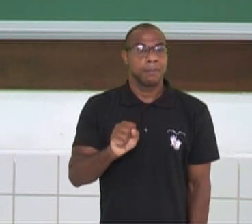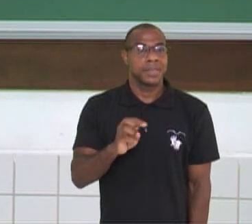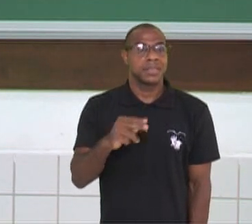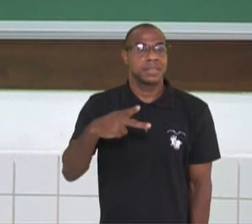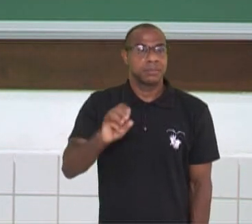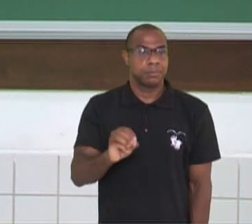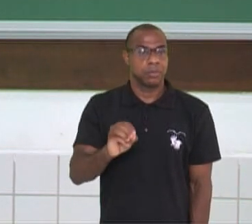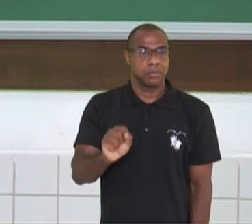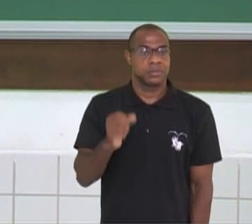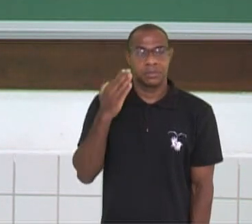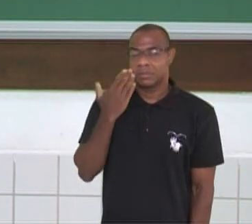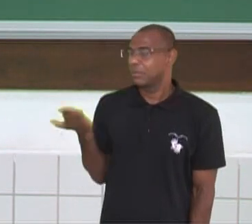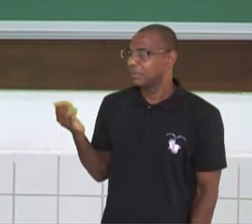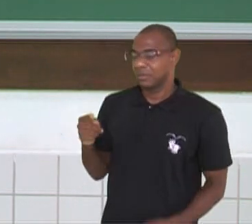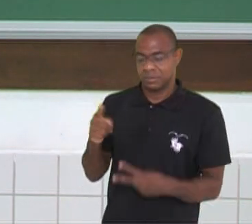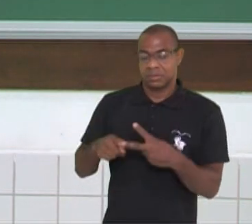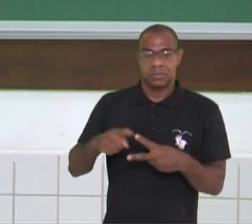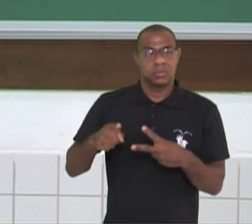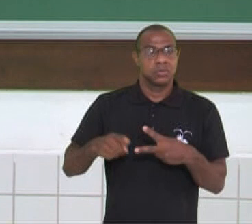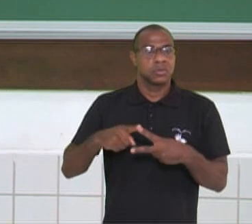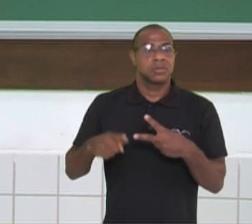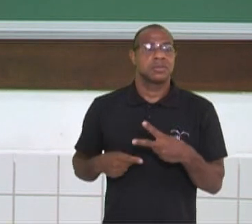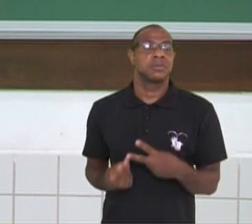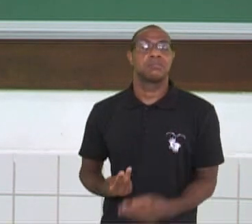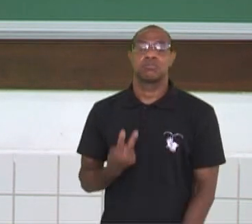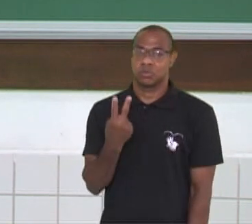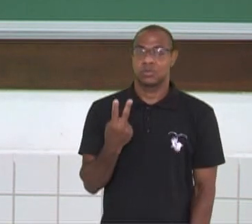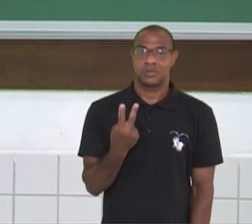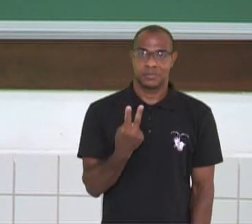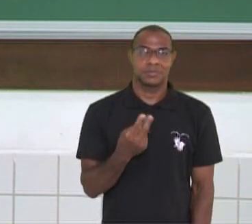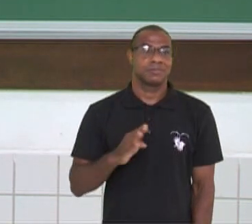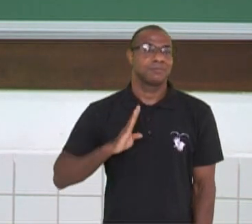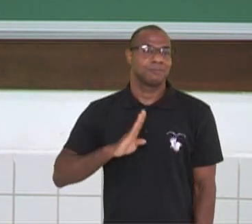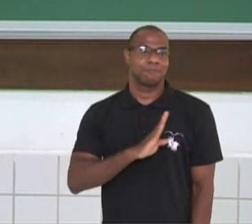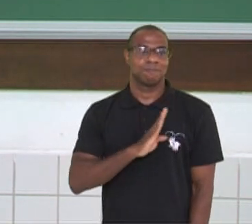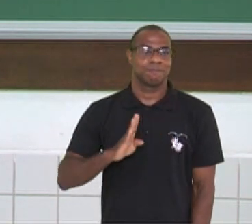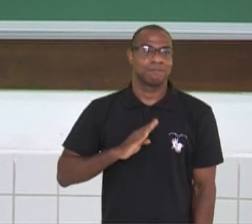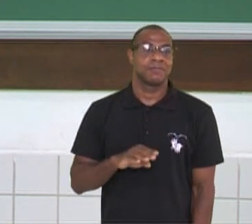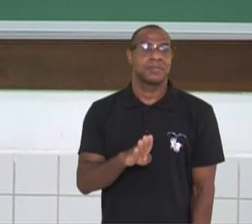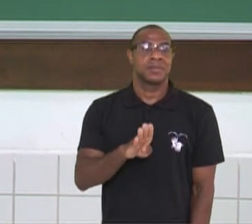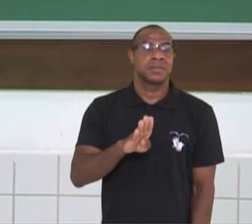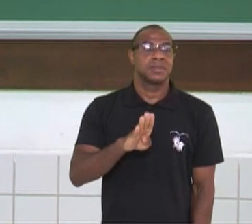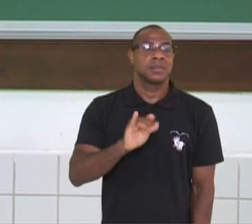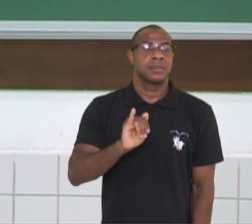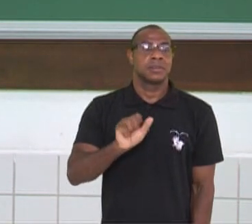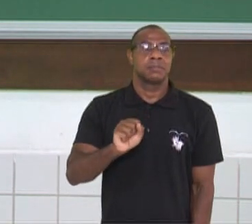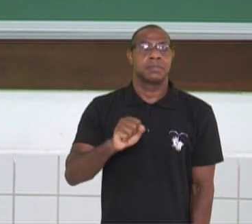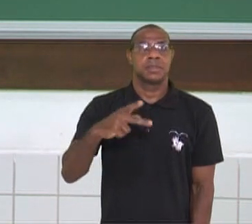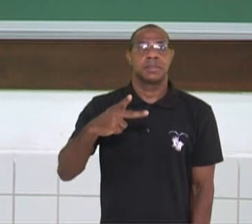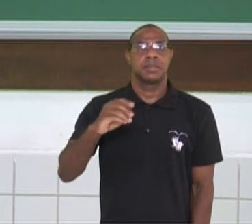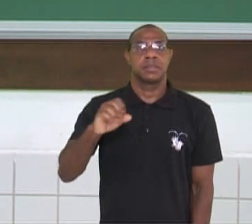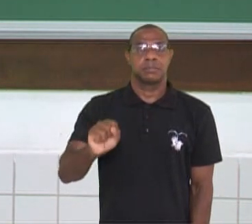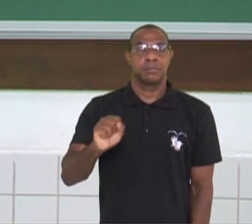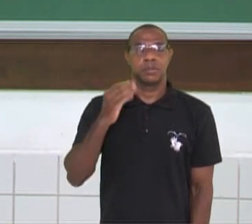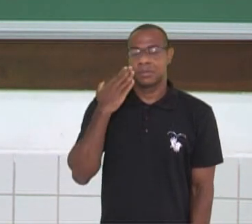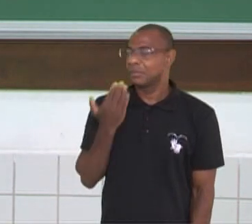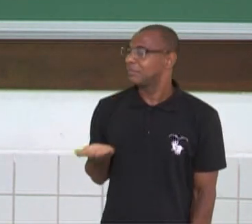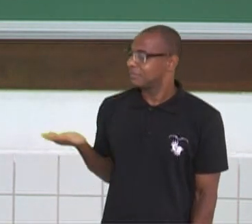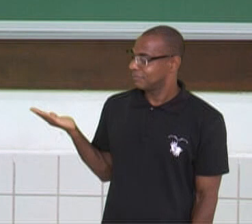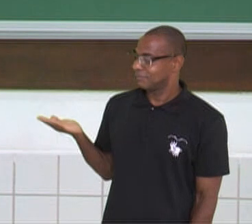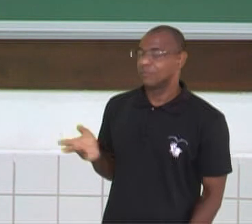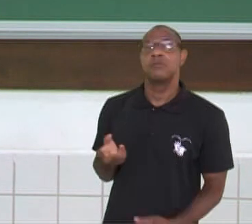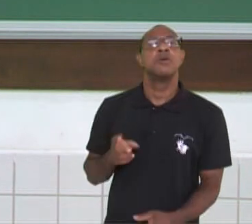governo. Mas o governo prendeu 2 bispos da igreja, então você percebe aí uma ruptura entre igreja